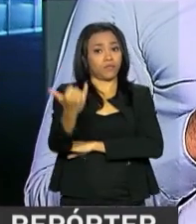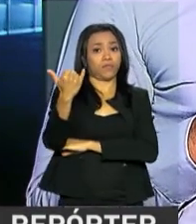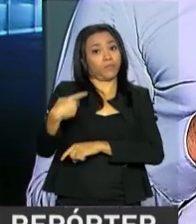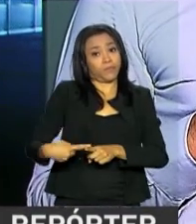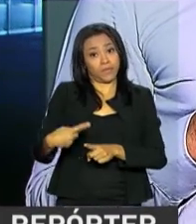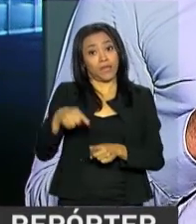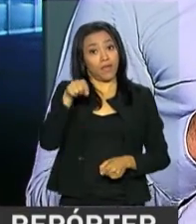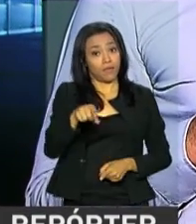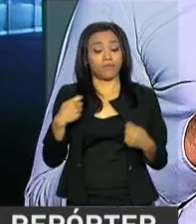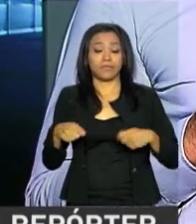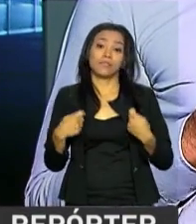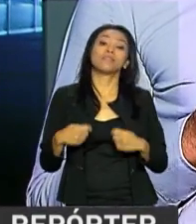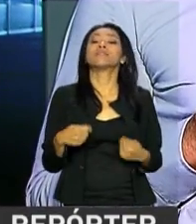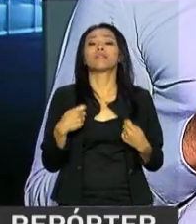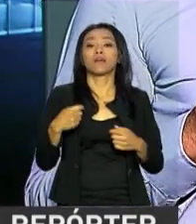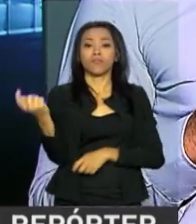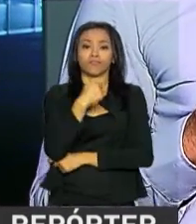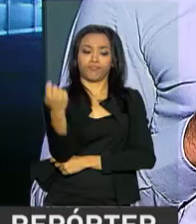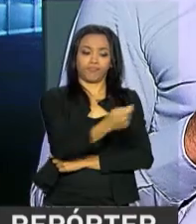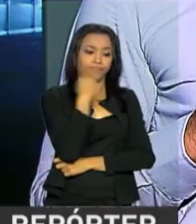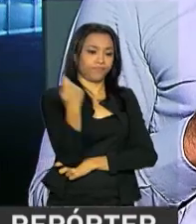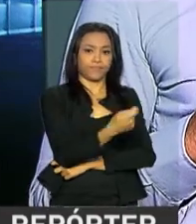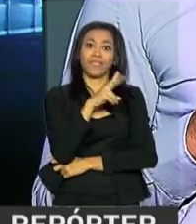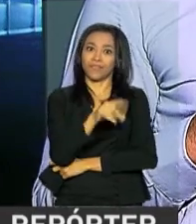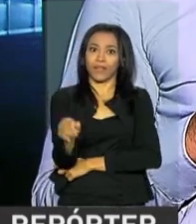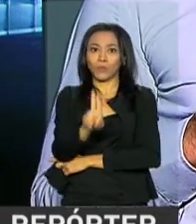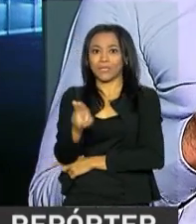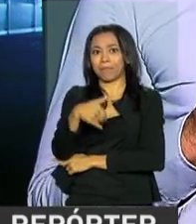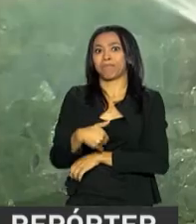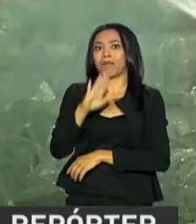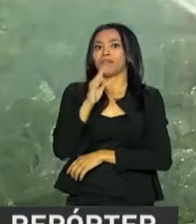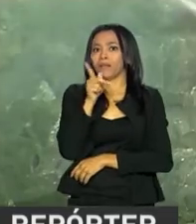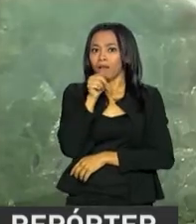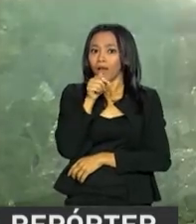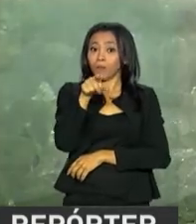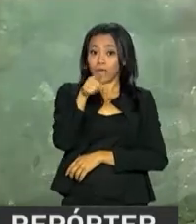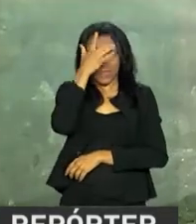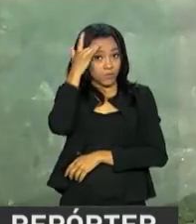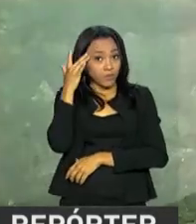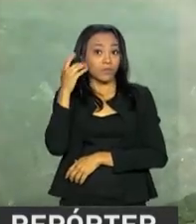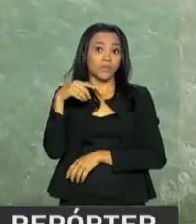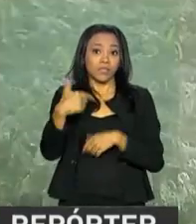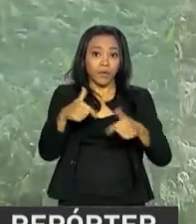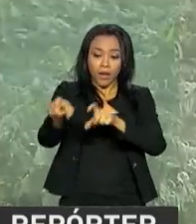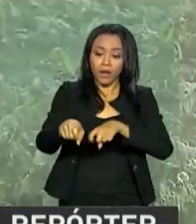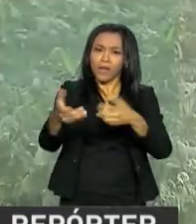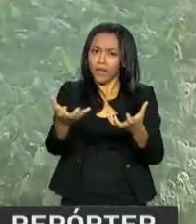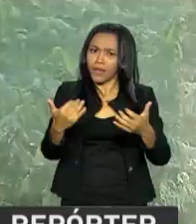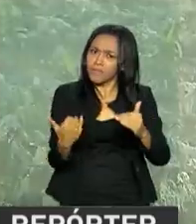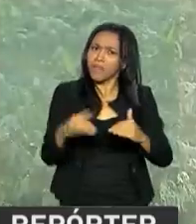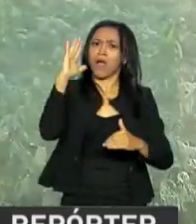é necessário investir em irrigação o que vai consumir mais água e os agricultores querem mesmo produzir